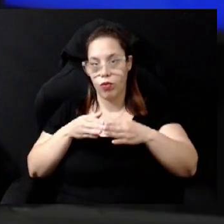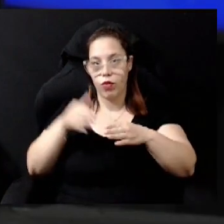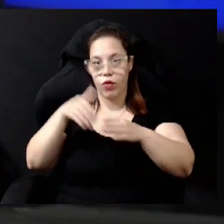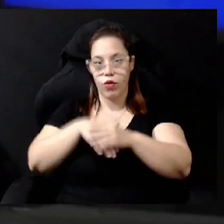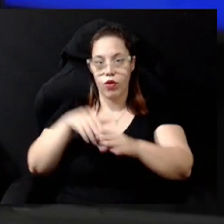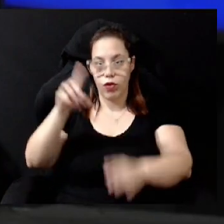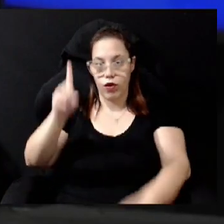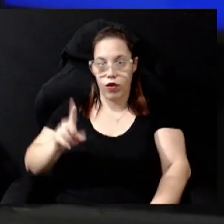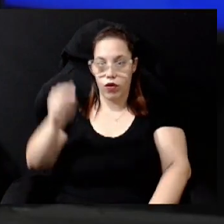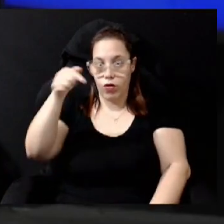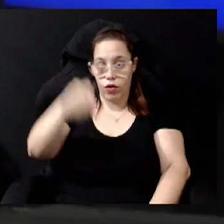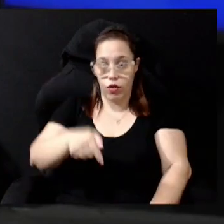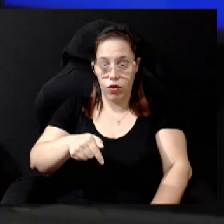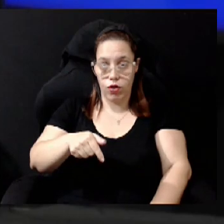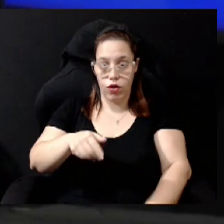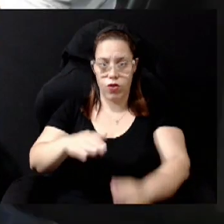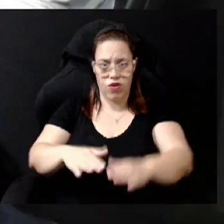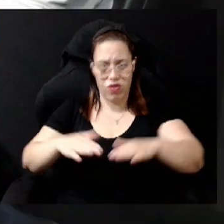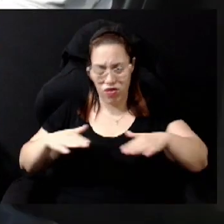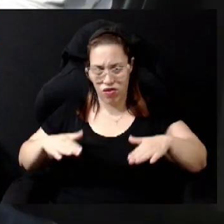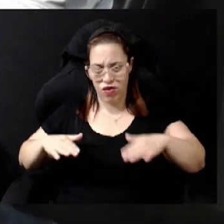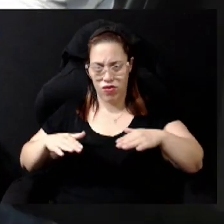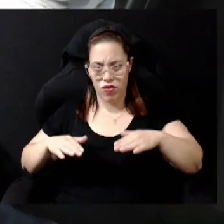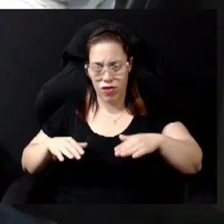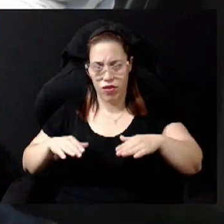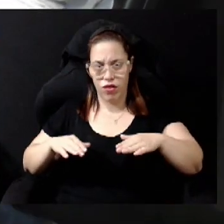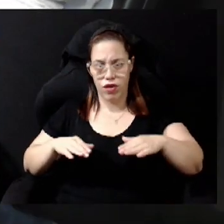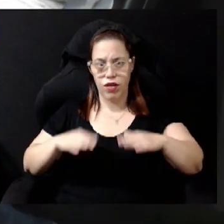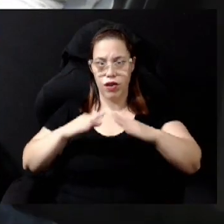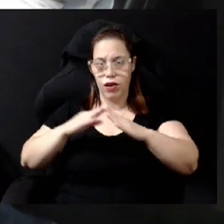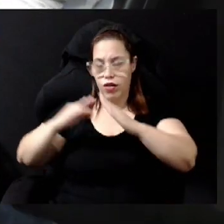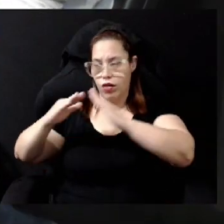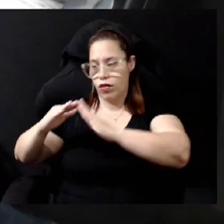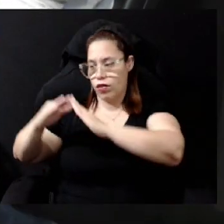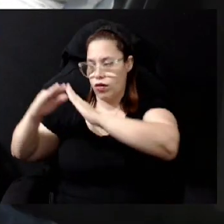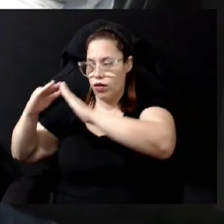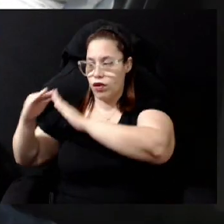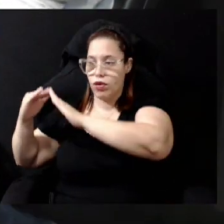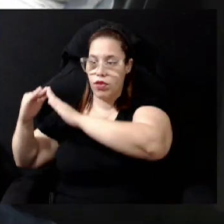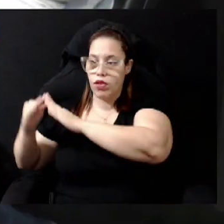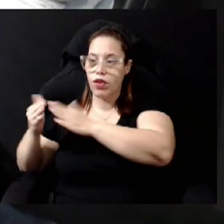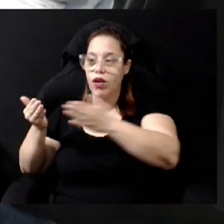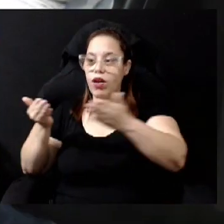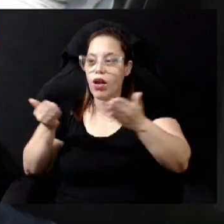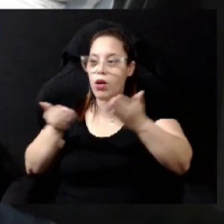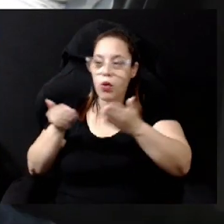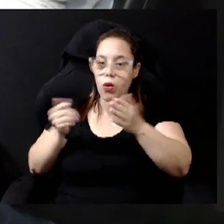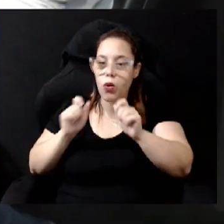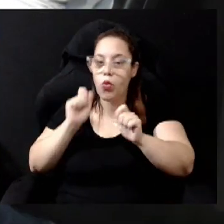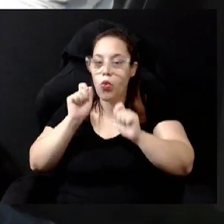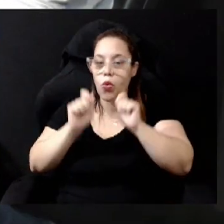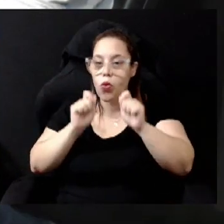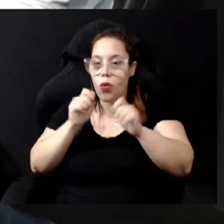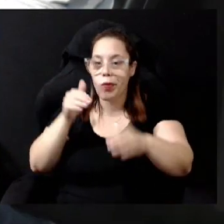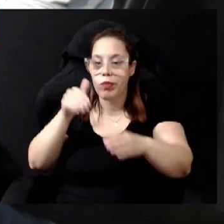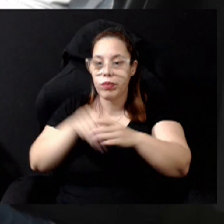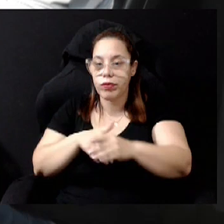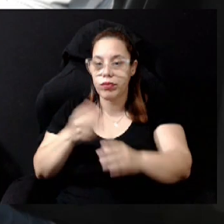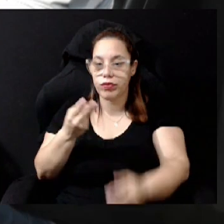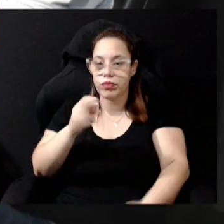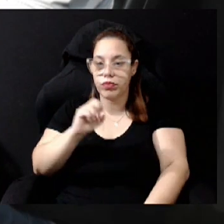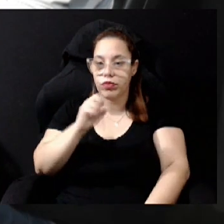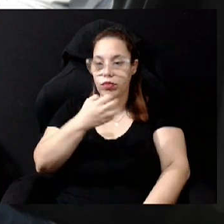até o plenário, fora isso, cada um ficou no gabinete. E agora, como que ficou essa eleição de 2024 e